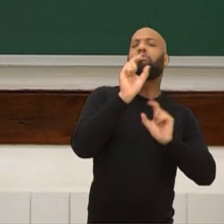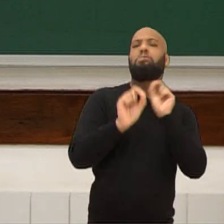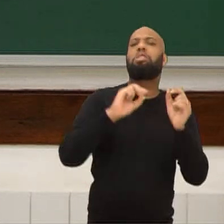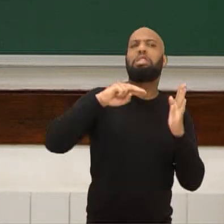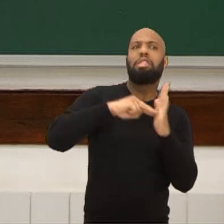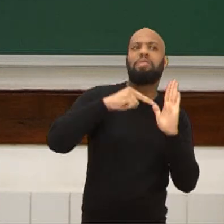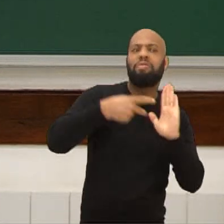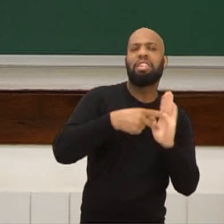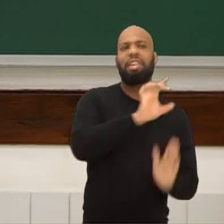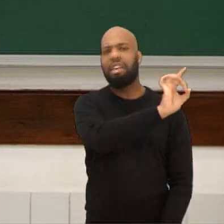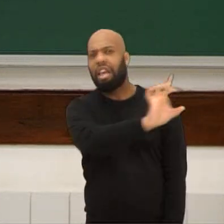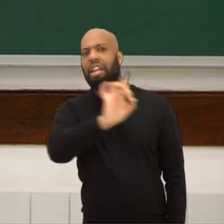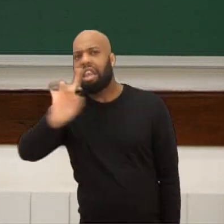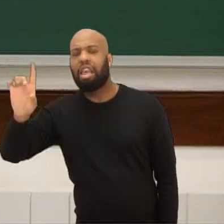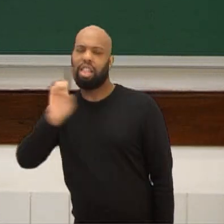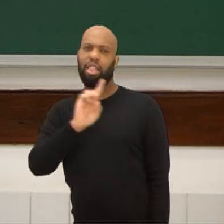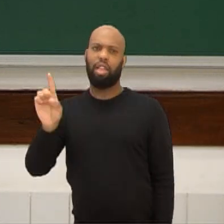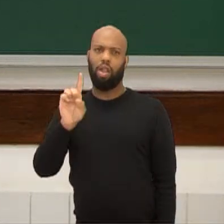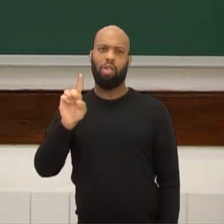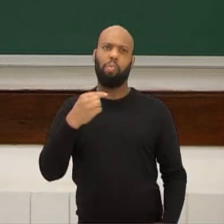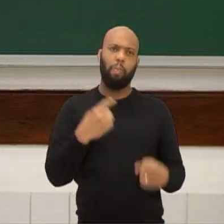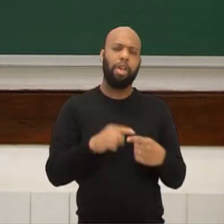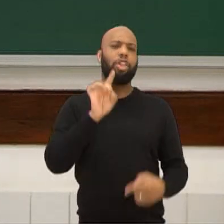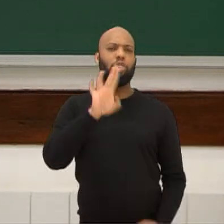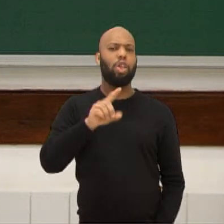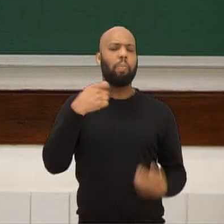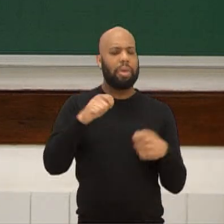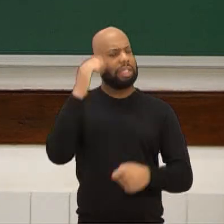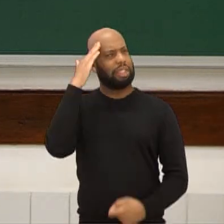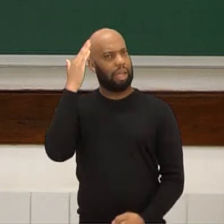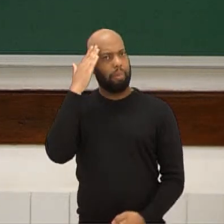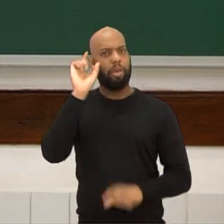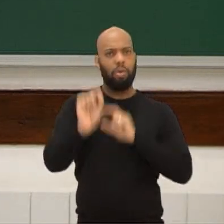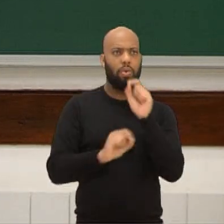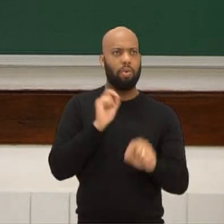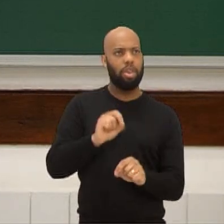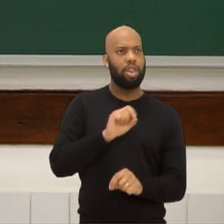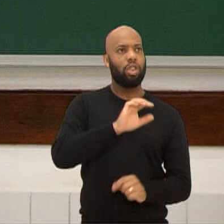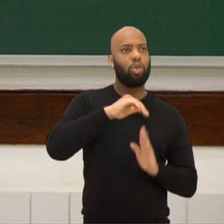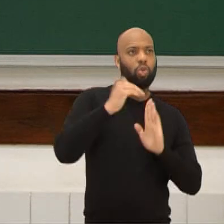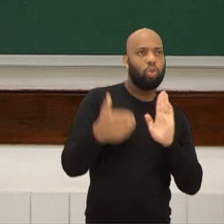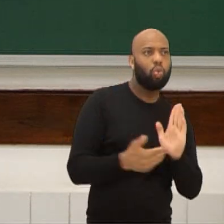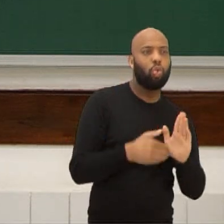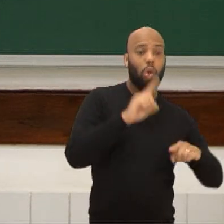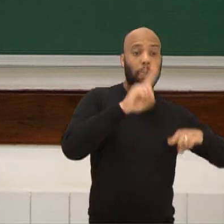que é cada um para que a gente não atropele o conteúdo. Mas,